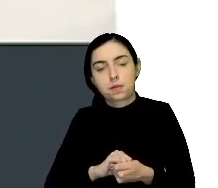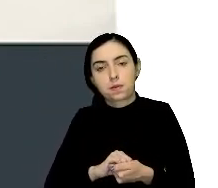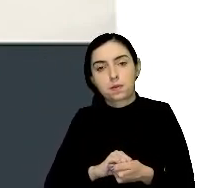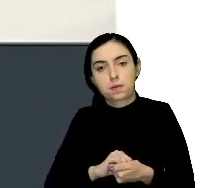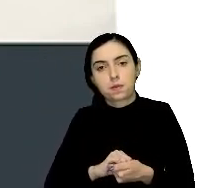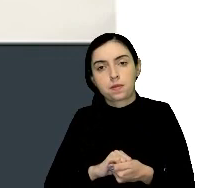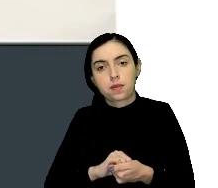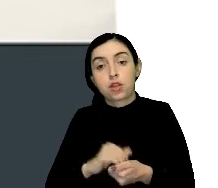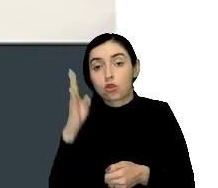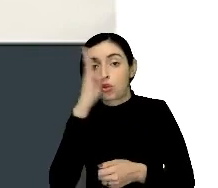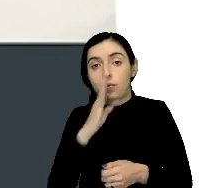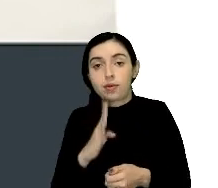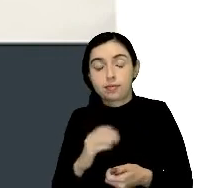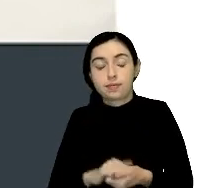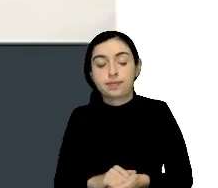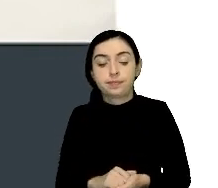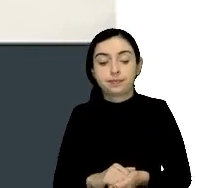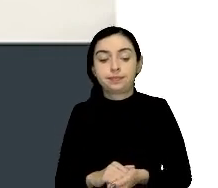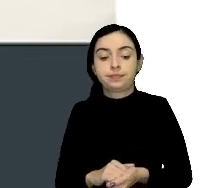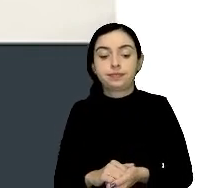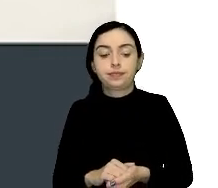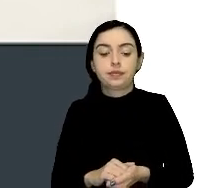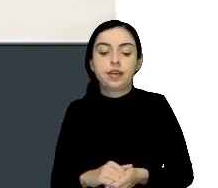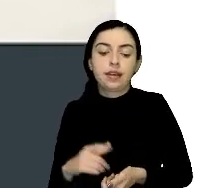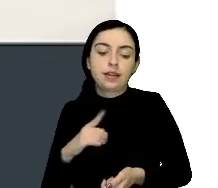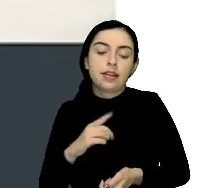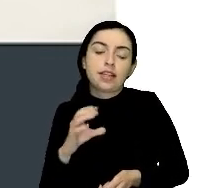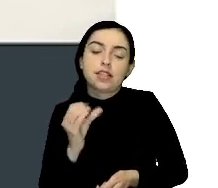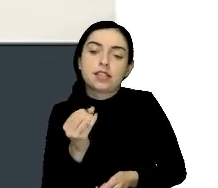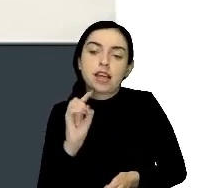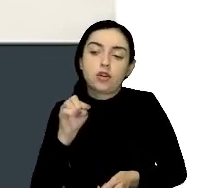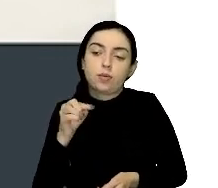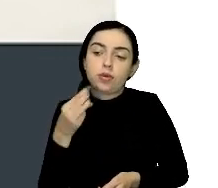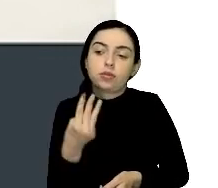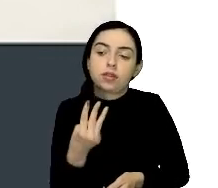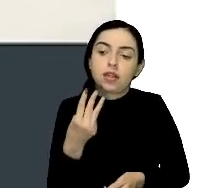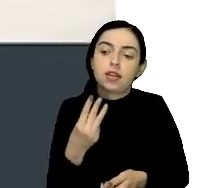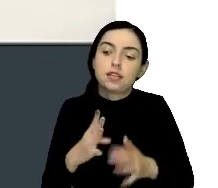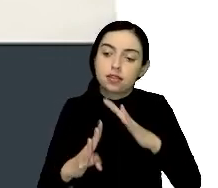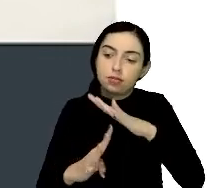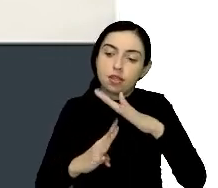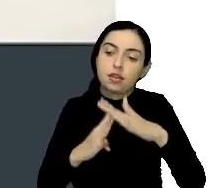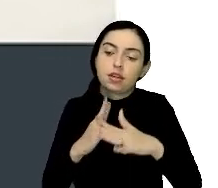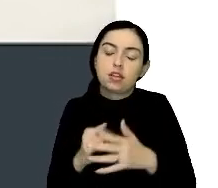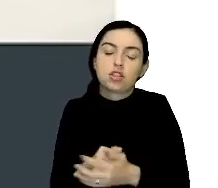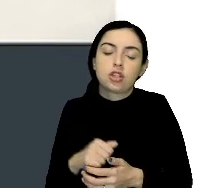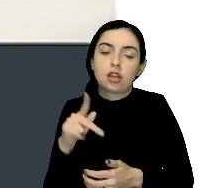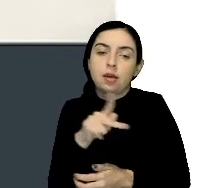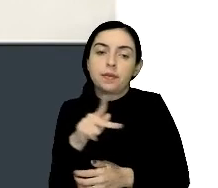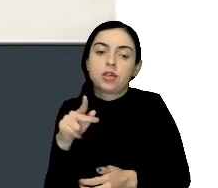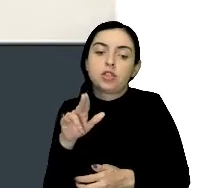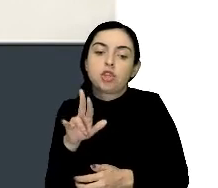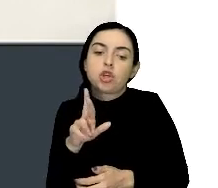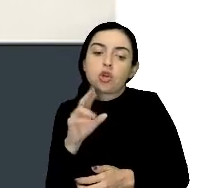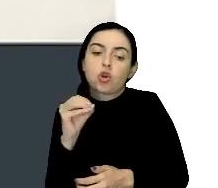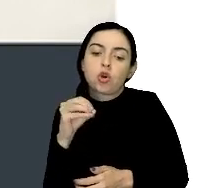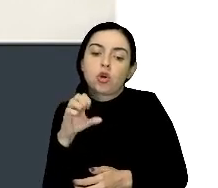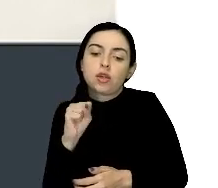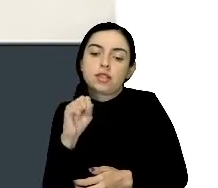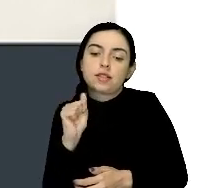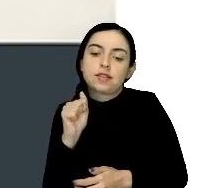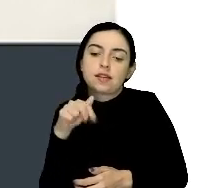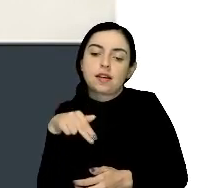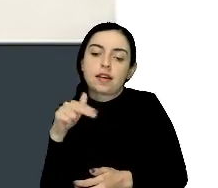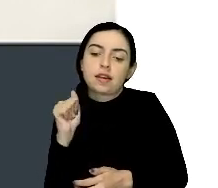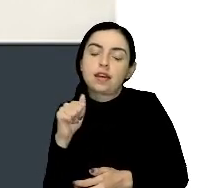no Brasil? A gente tem 0,3% de migrantes, certo? A professora Rosana falou isso, a Joyce manja disso mais do que